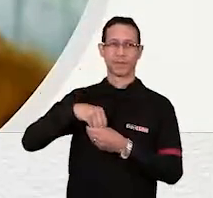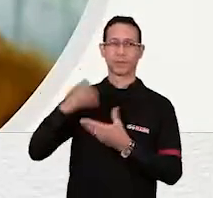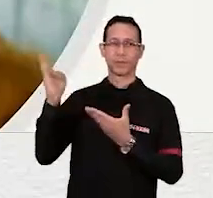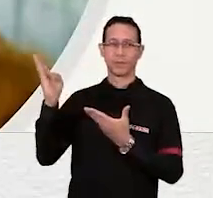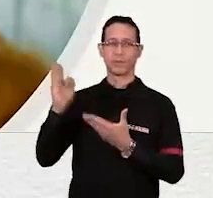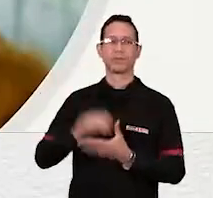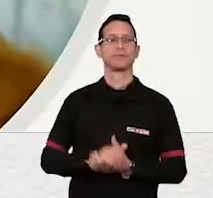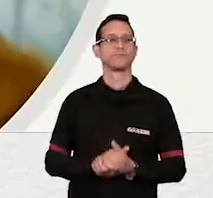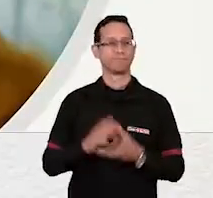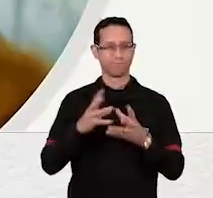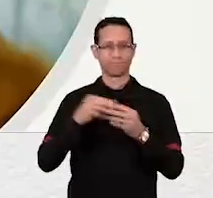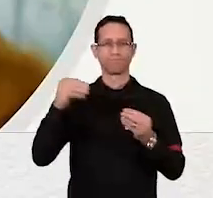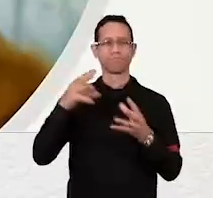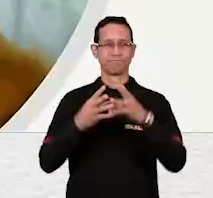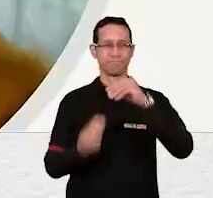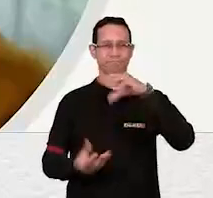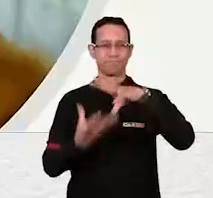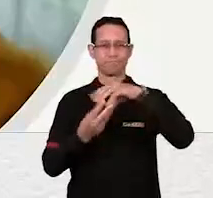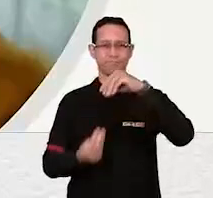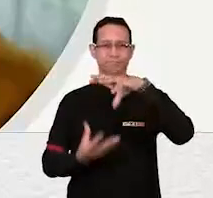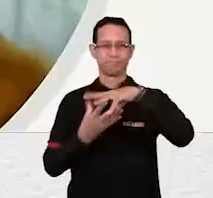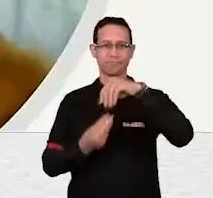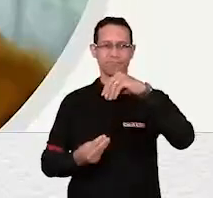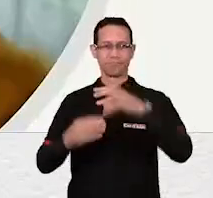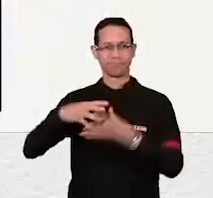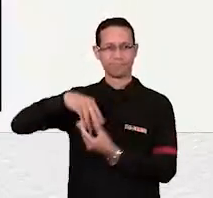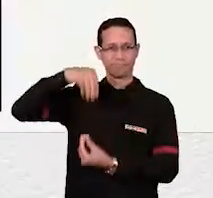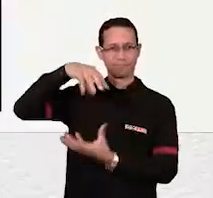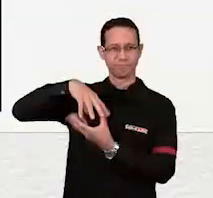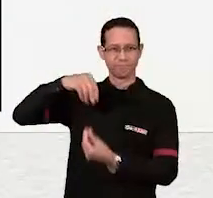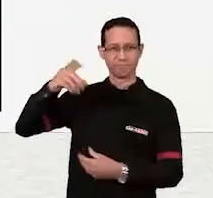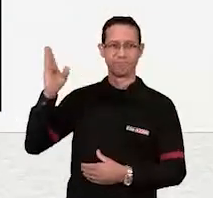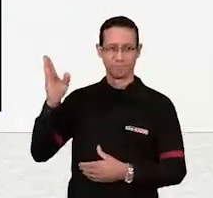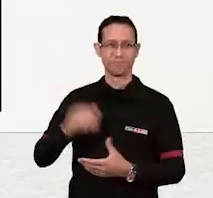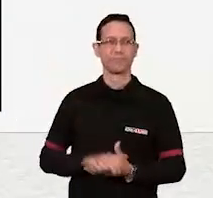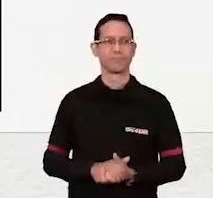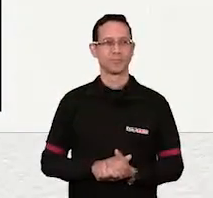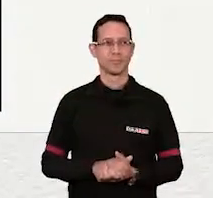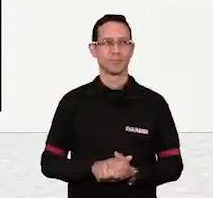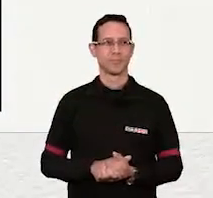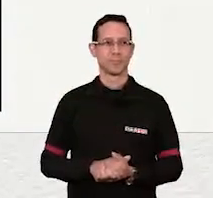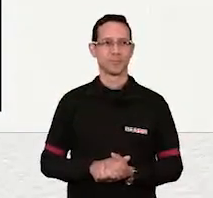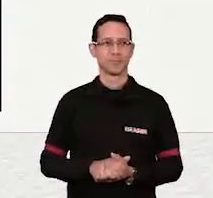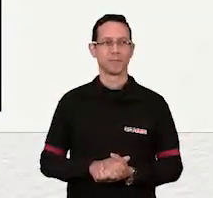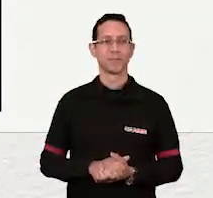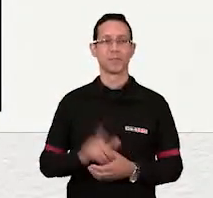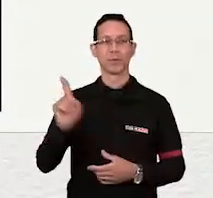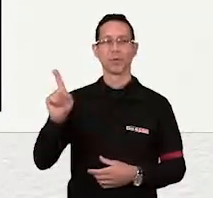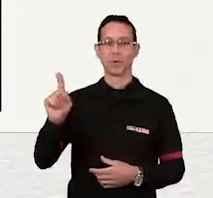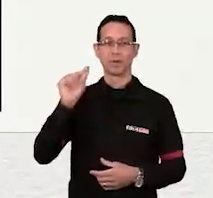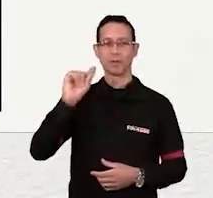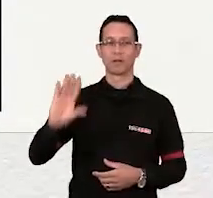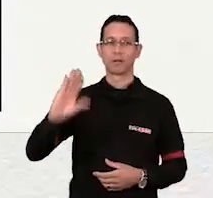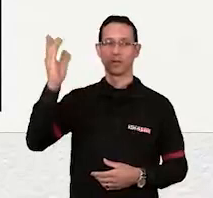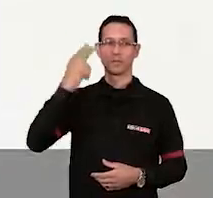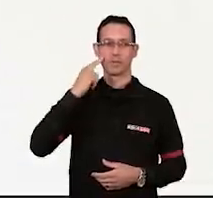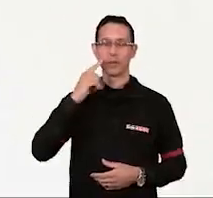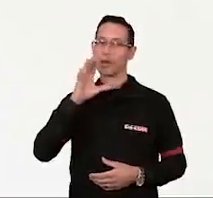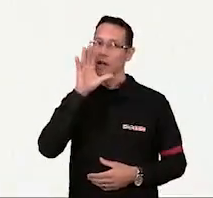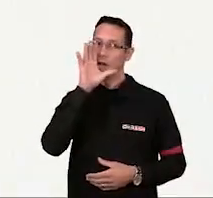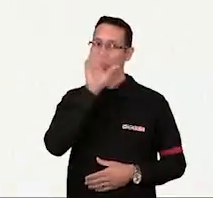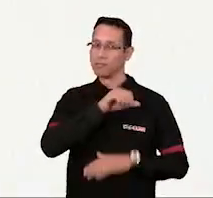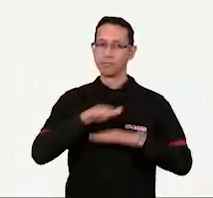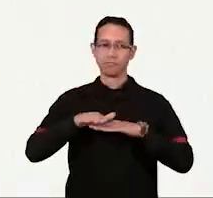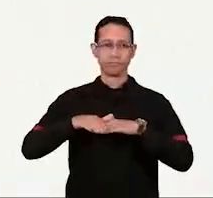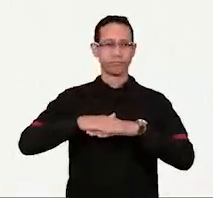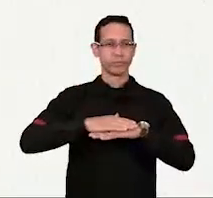né? Um chicletão, olha isso, gente. Tá? Esses vídeos são super divertidos. Aqui é a situação que eu falei, o tímpano cicatriza muito rápido,